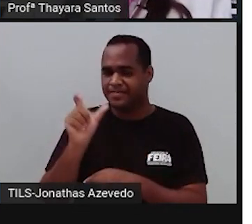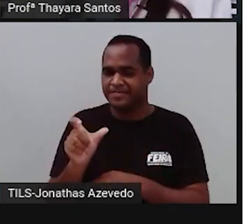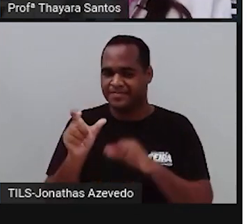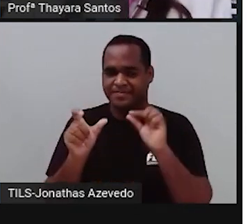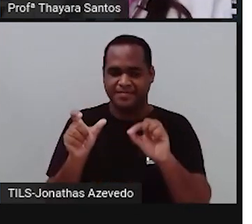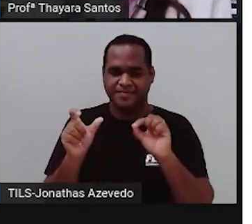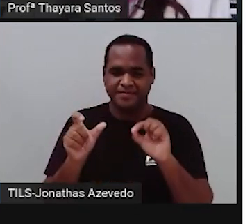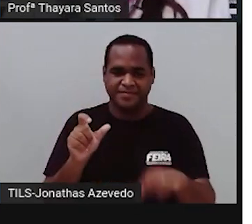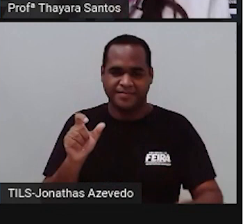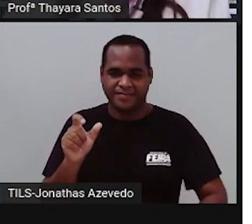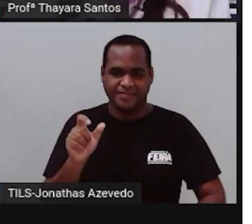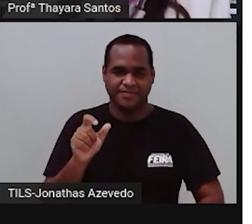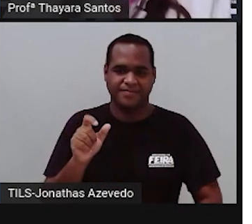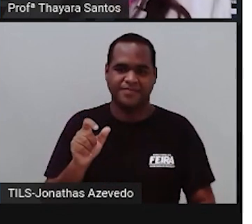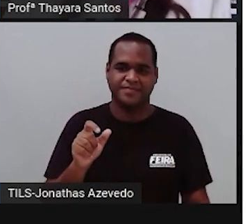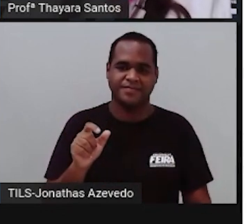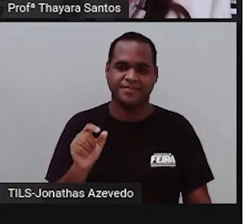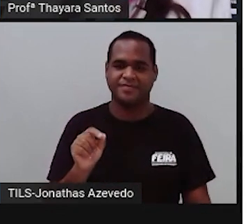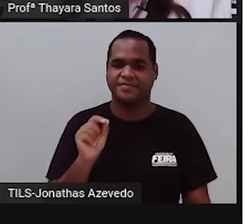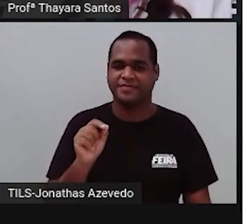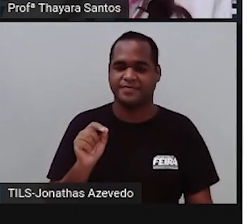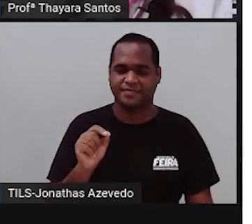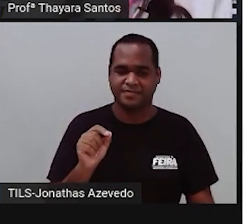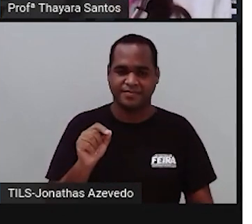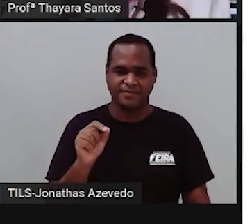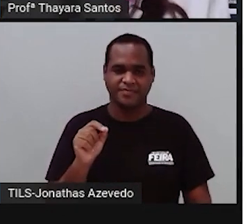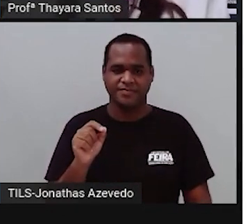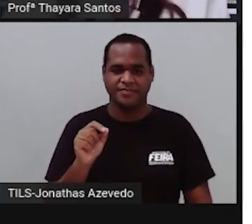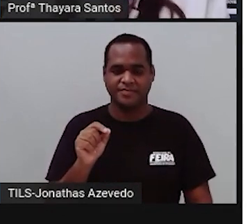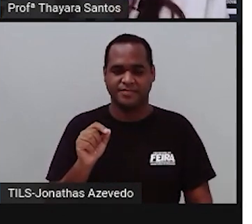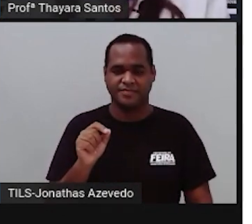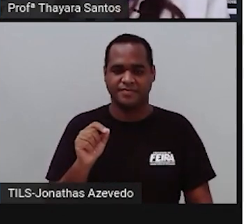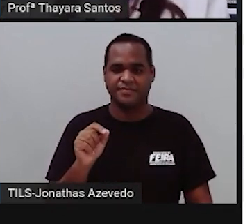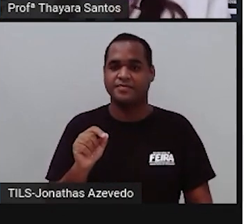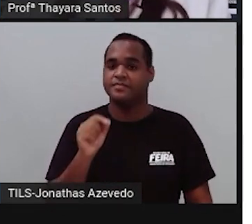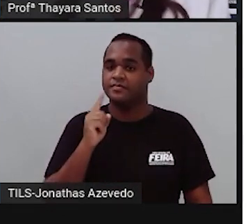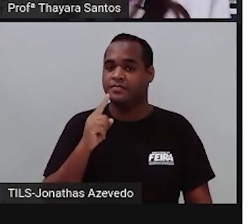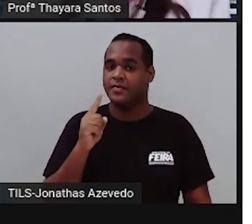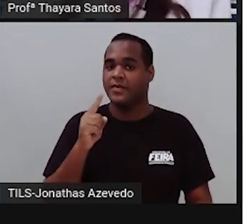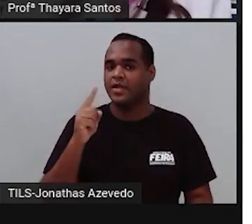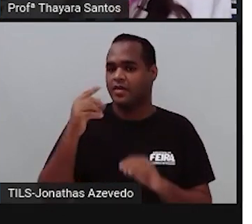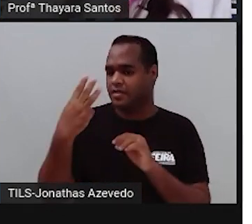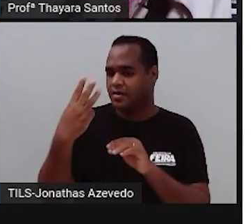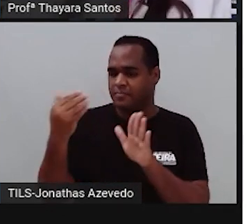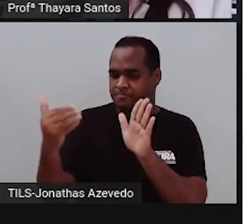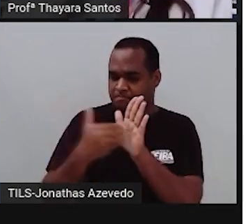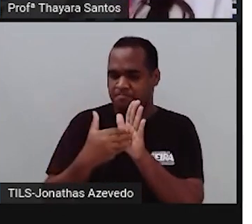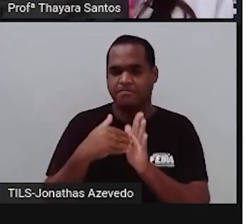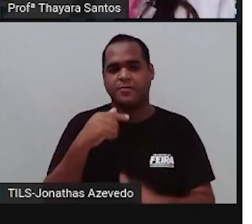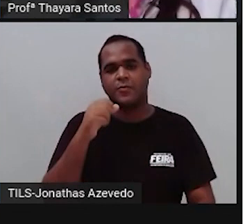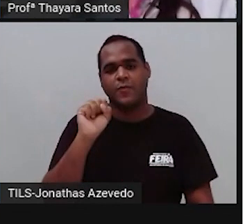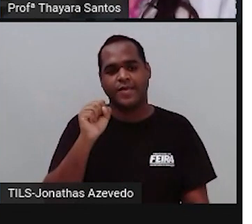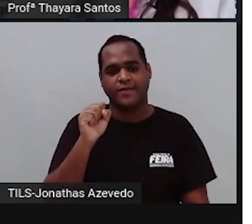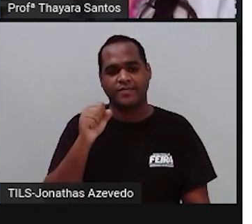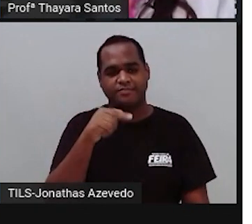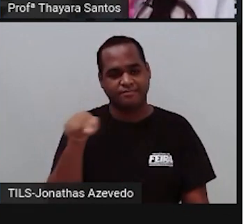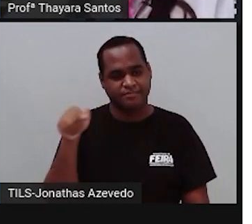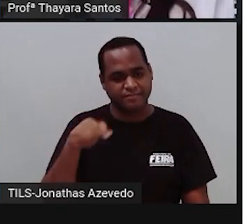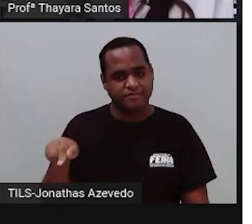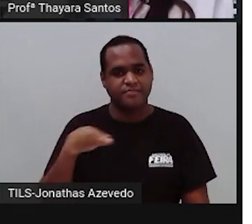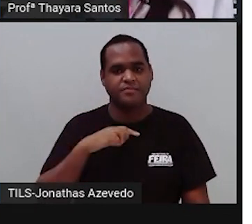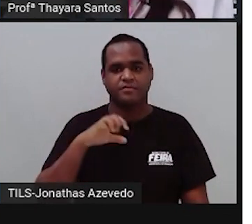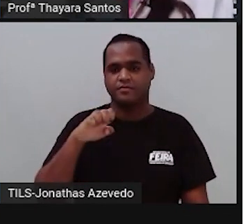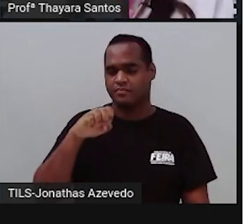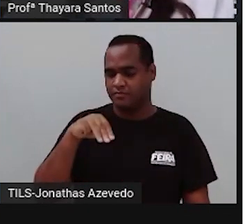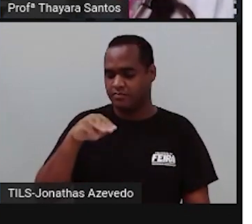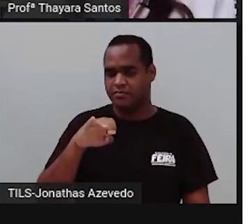Nesse momento, ele já é chamado de embrião. Então, da 3ª semana até a 8ª semana, a gente chama aquele organismo de embrião.